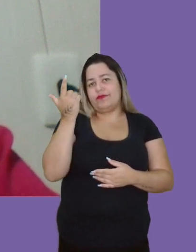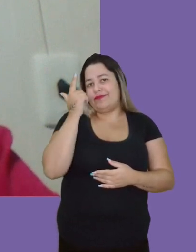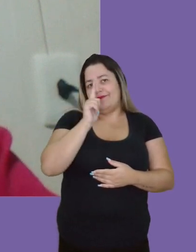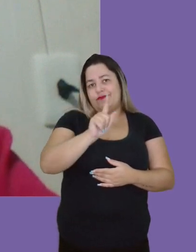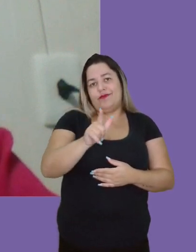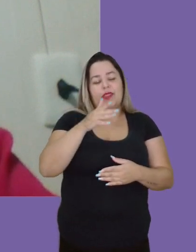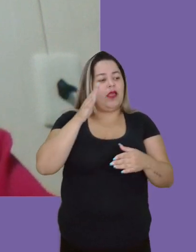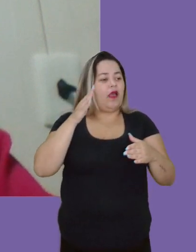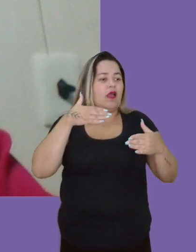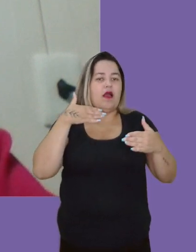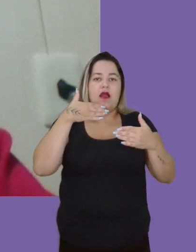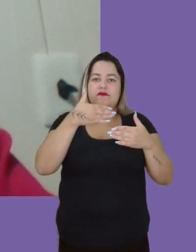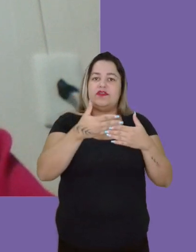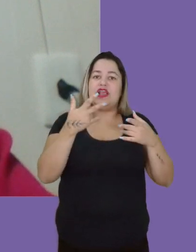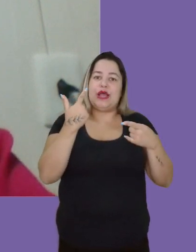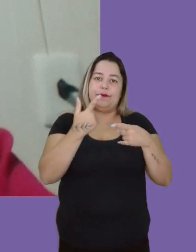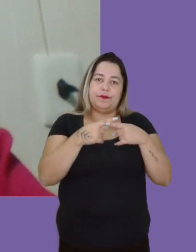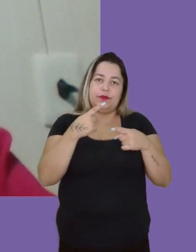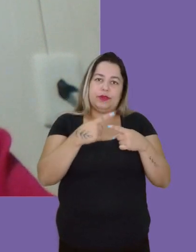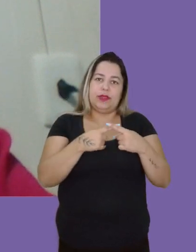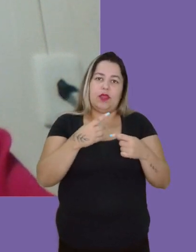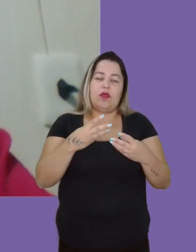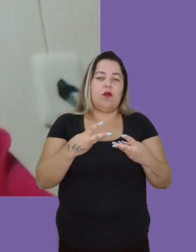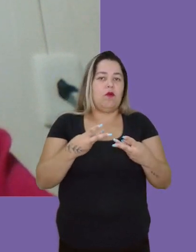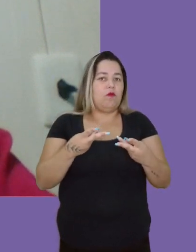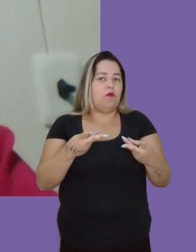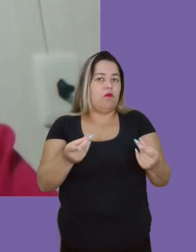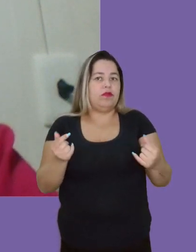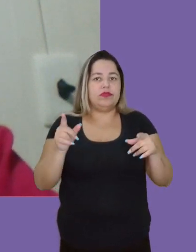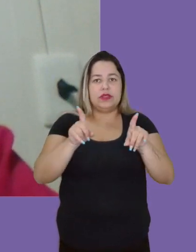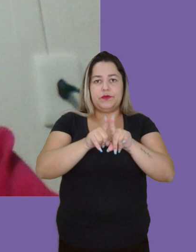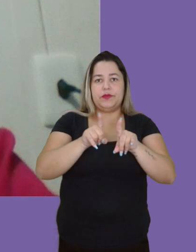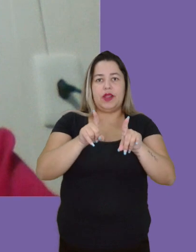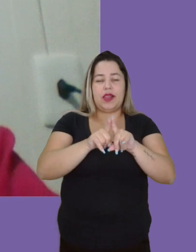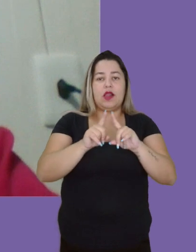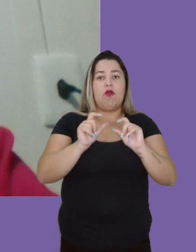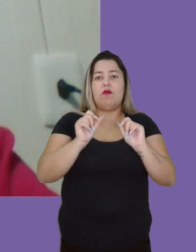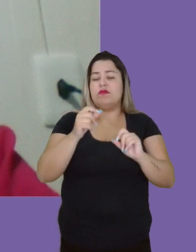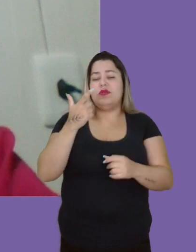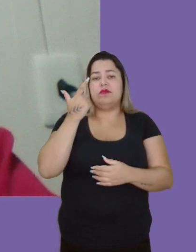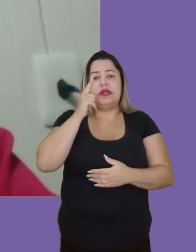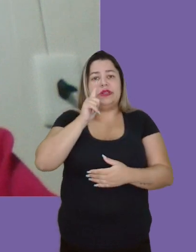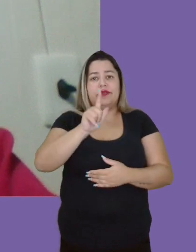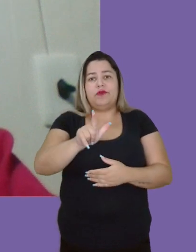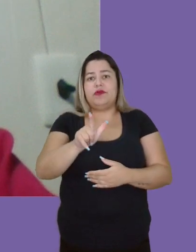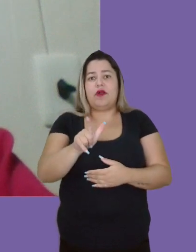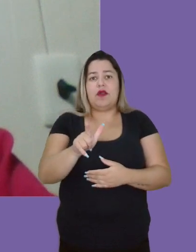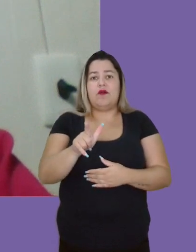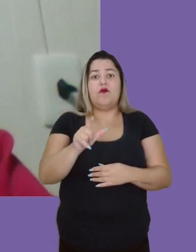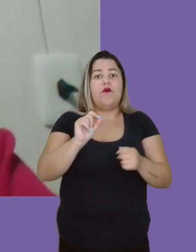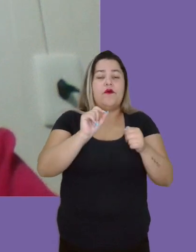fazer avançar porque muitas e muitos, né, no caso, muitas não conseguem fazer